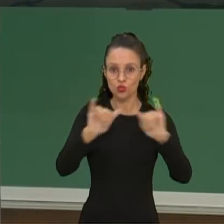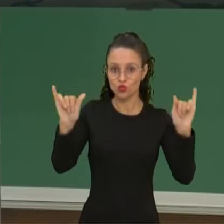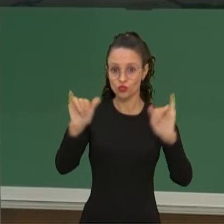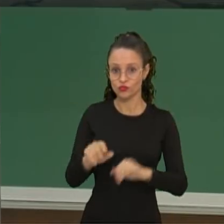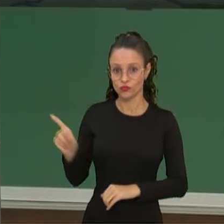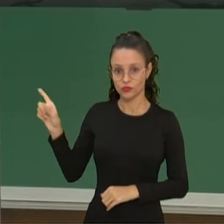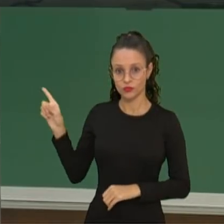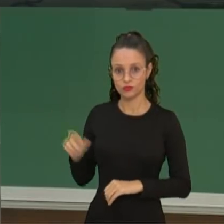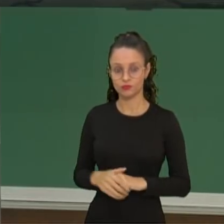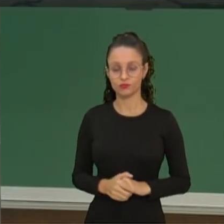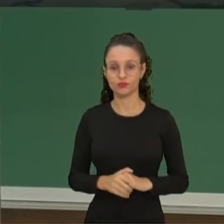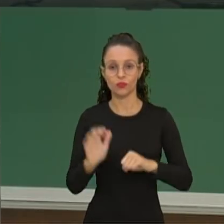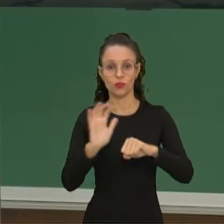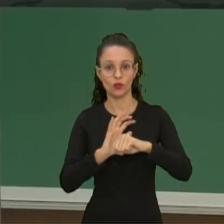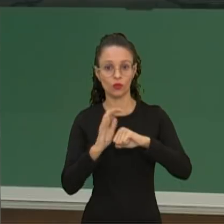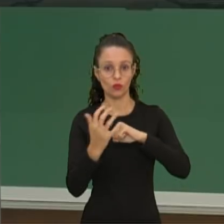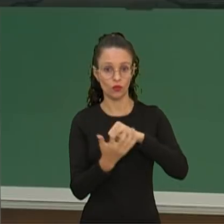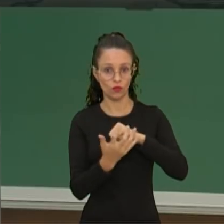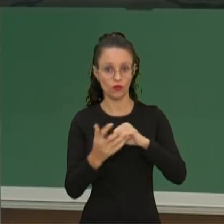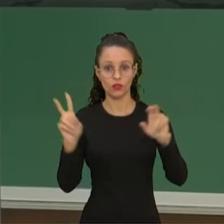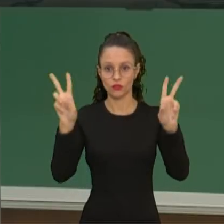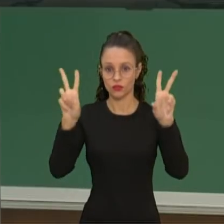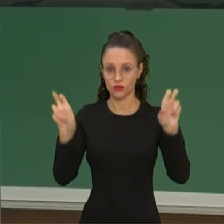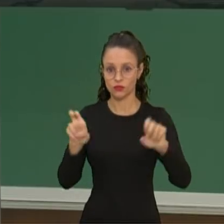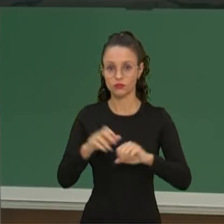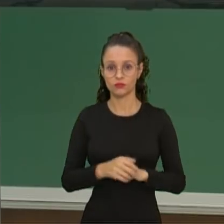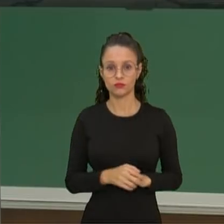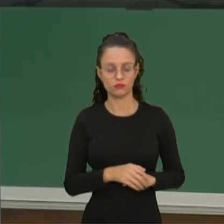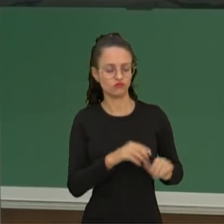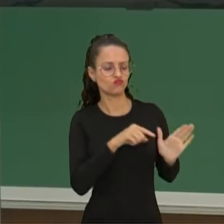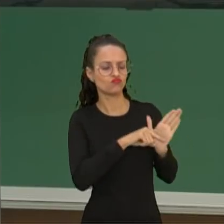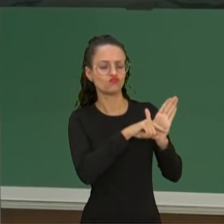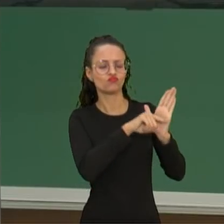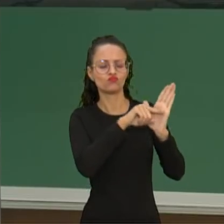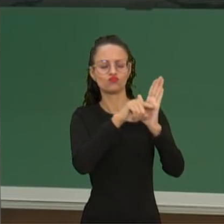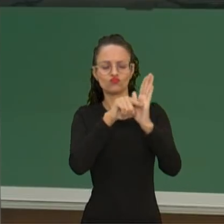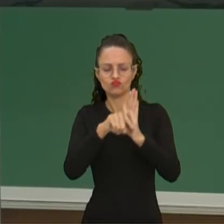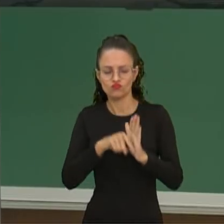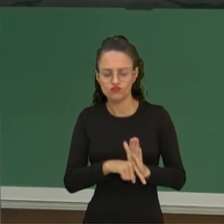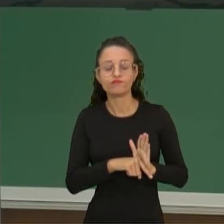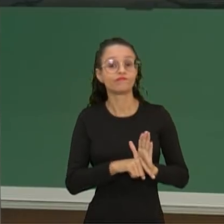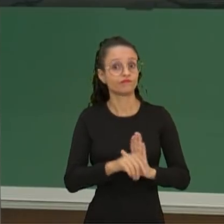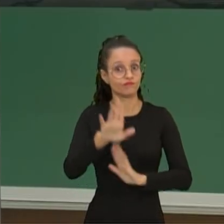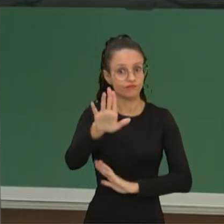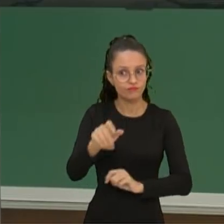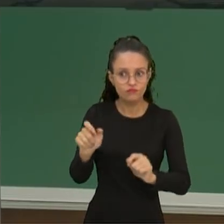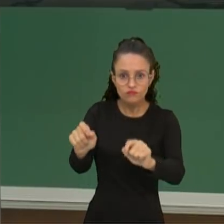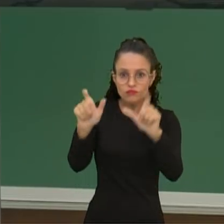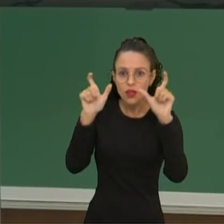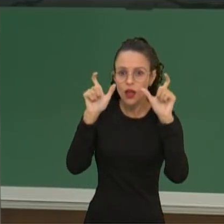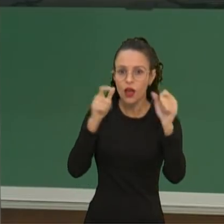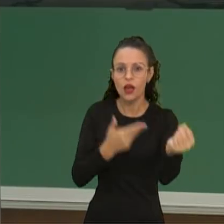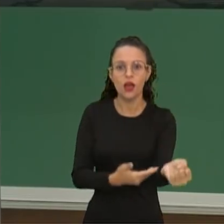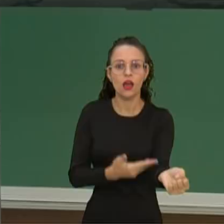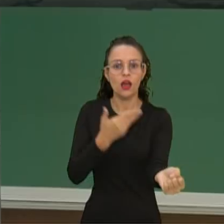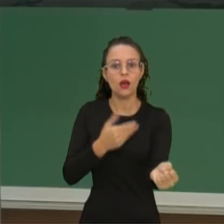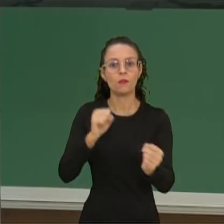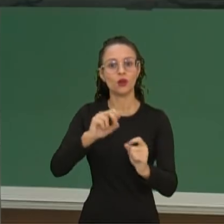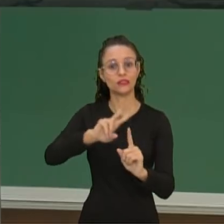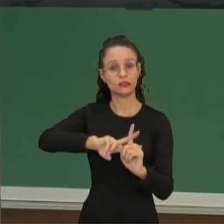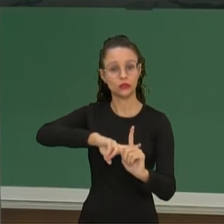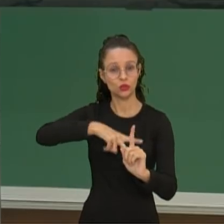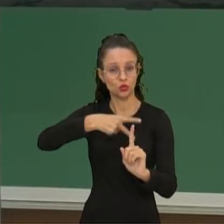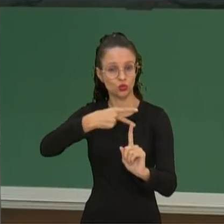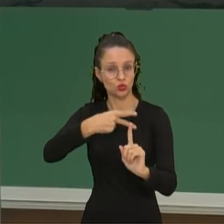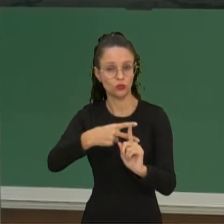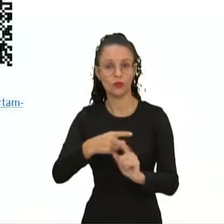olhadinha. Covid-19. Cientistas alertam que a hipertensão pode dobrar o risco